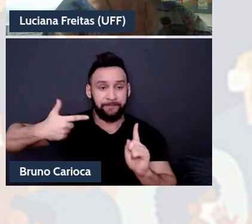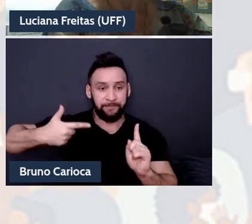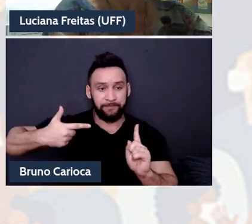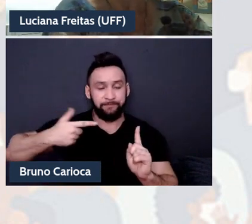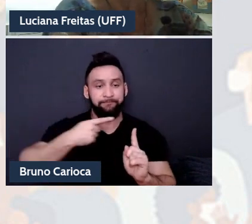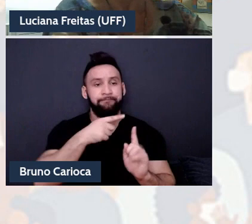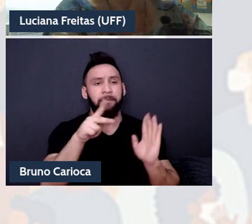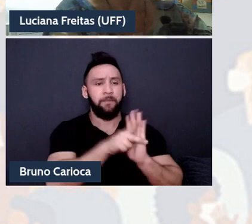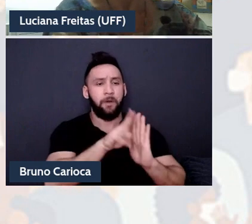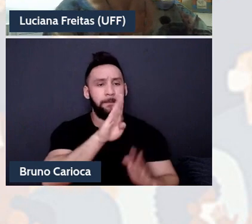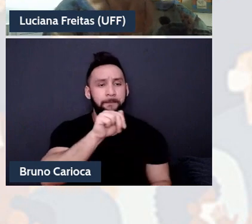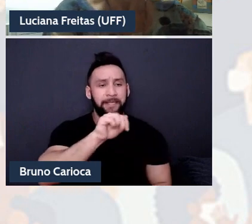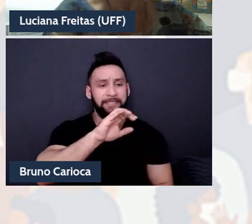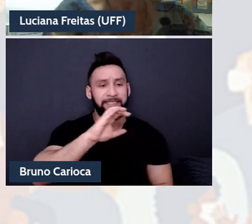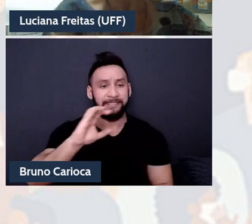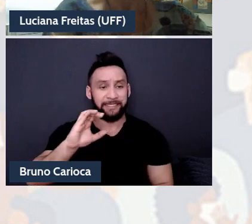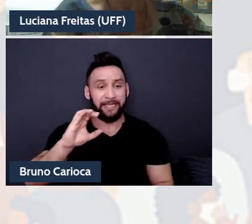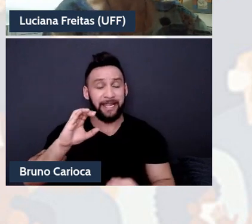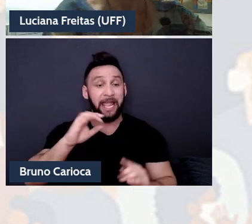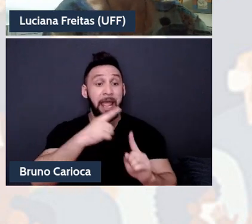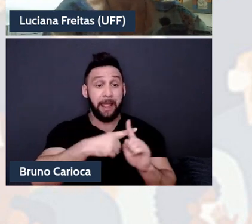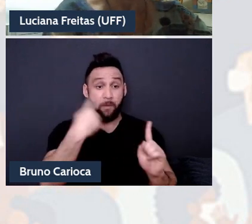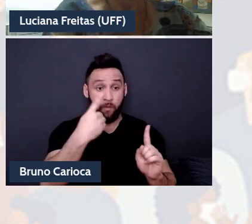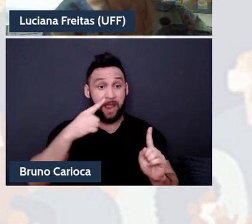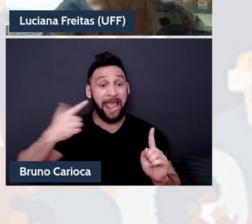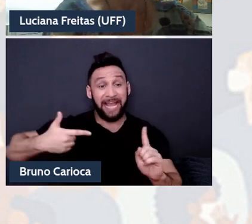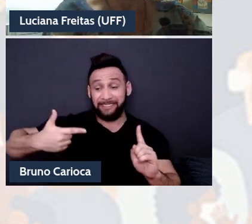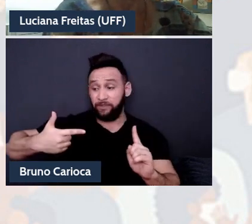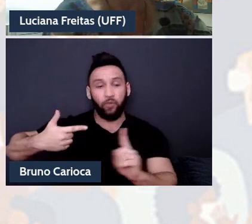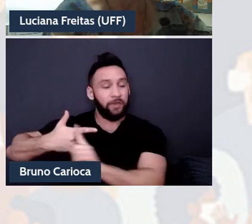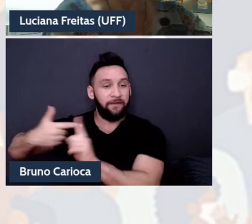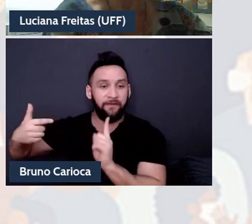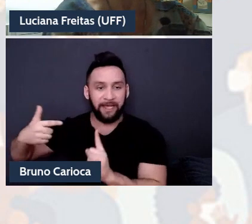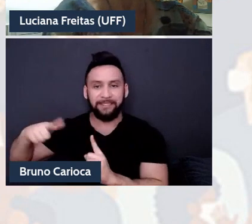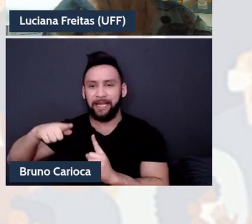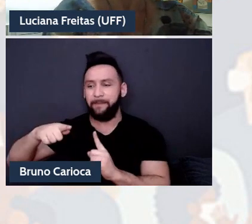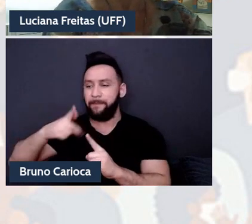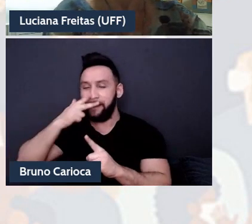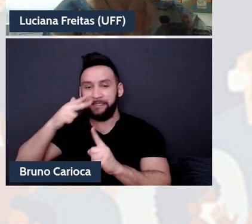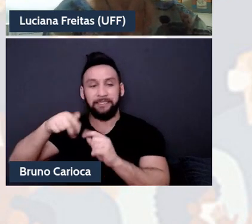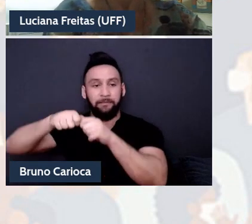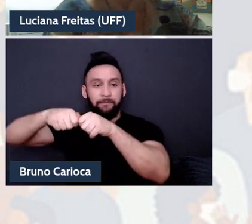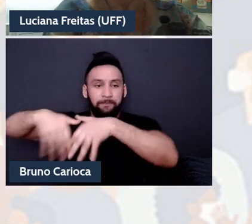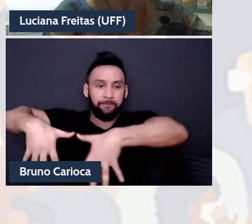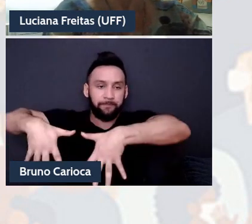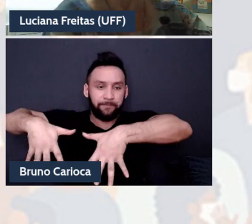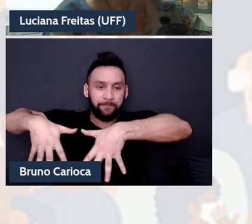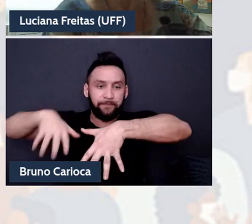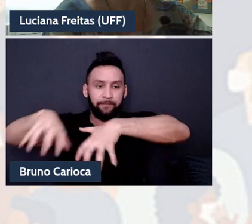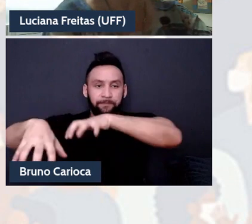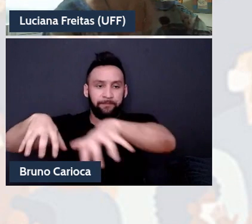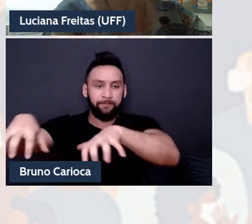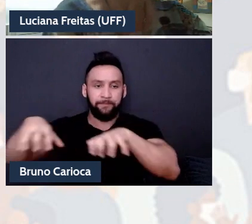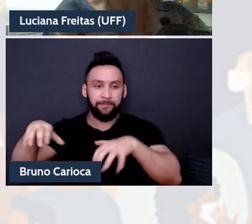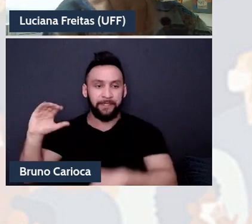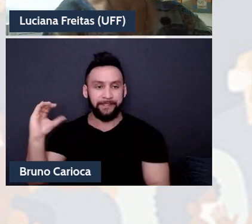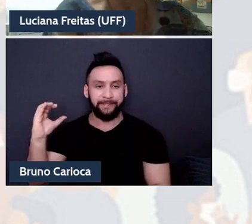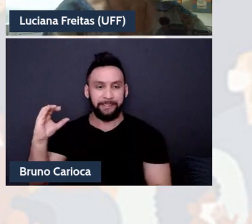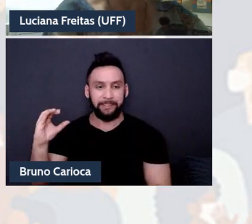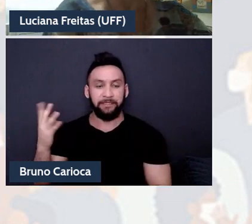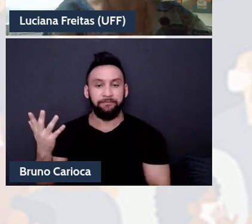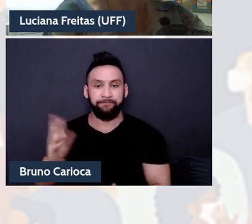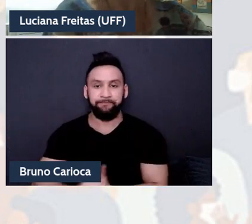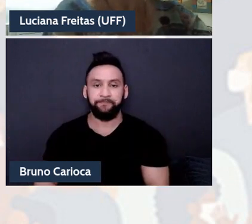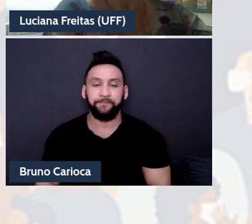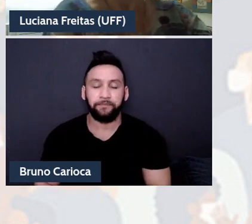né? Um documento extremamente complicado esse que foi publicado. E foi aí nesse momento, inclusive, que o FIC